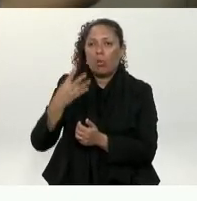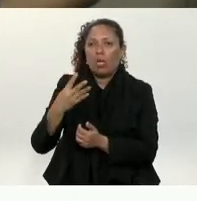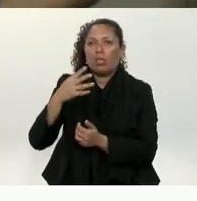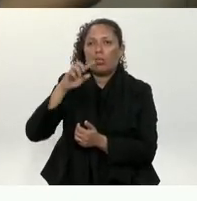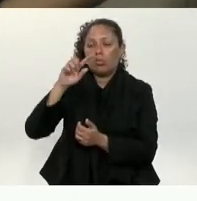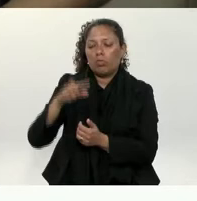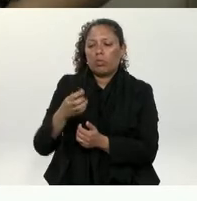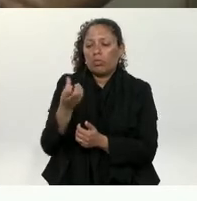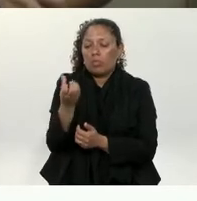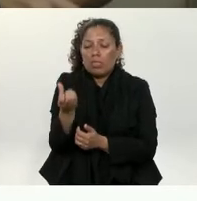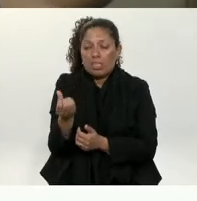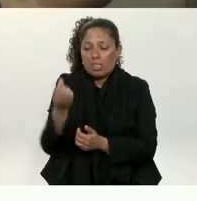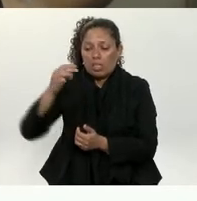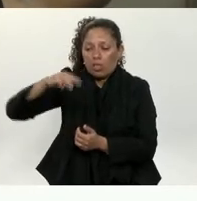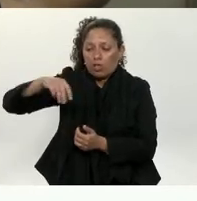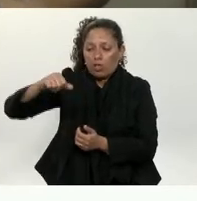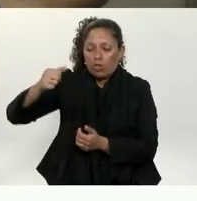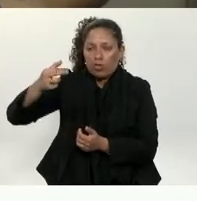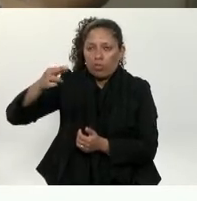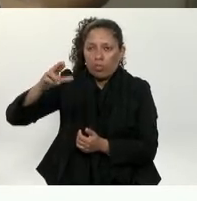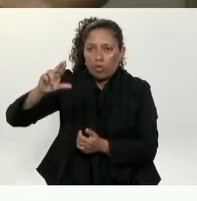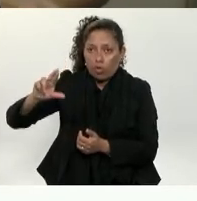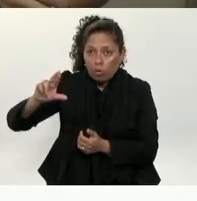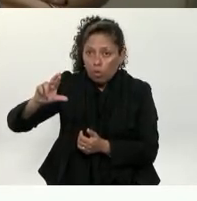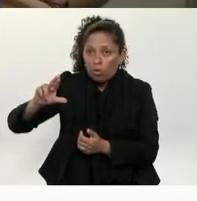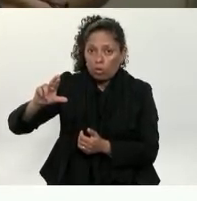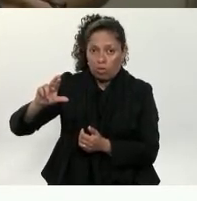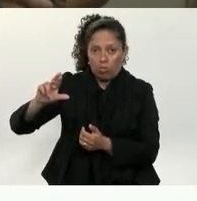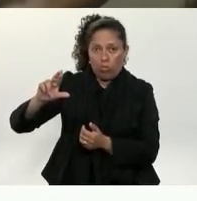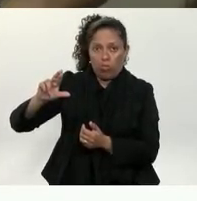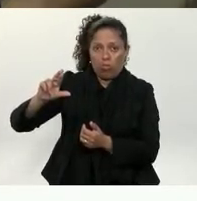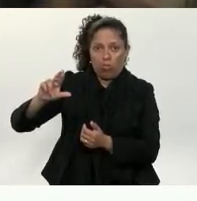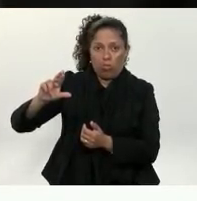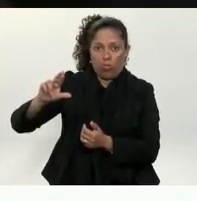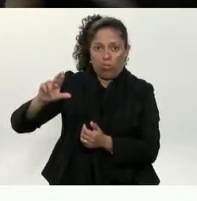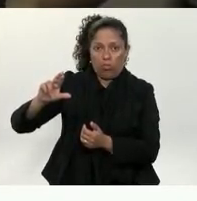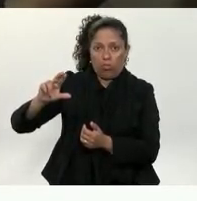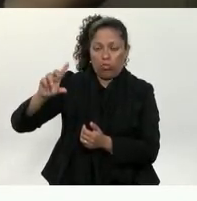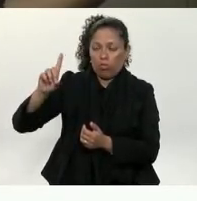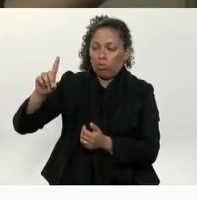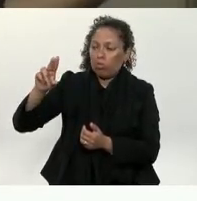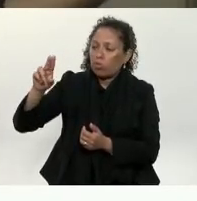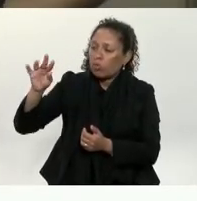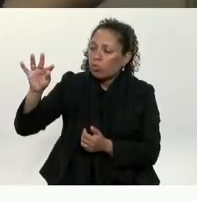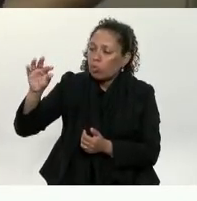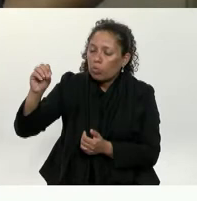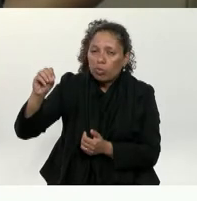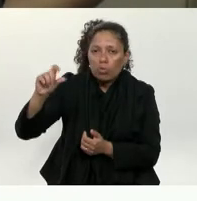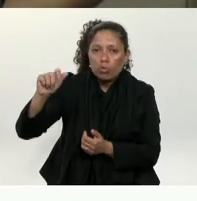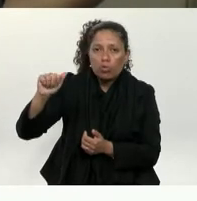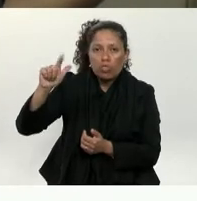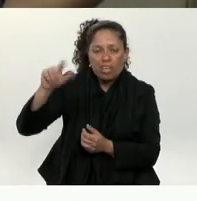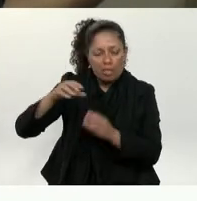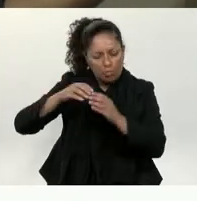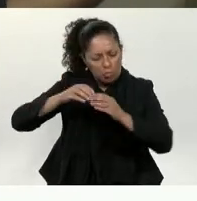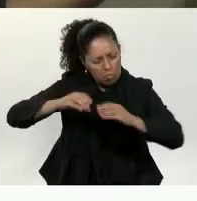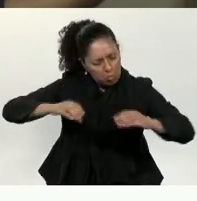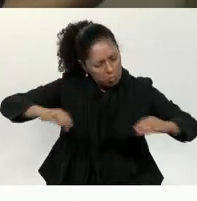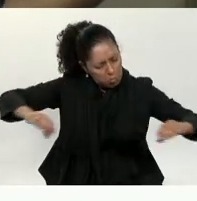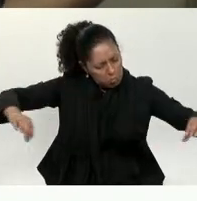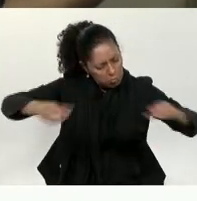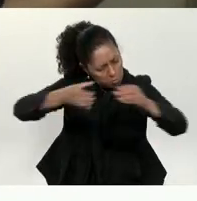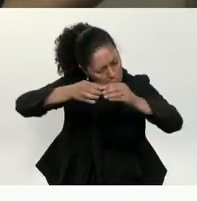gasodutos instalados. No Brasil inteiro são 14 mil apenas quilômetros. No Brasil são 14 mil quilômetros e lá nos Estados Unidos